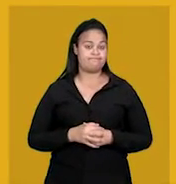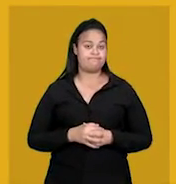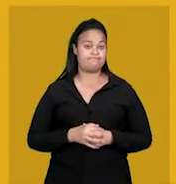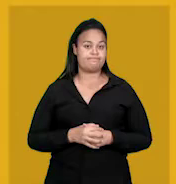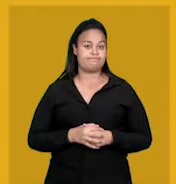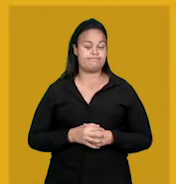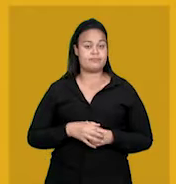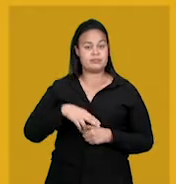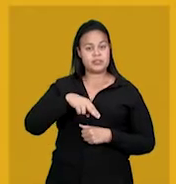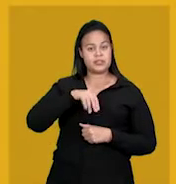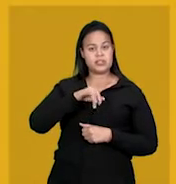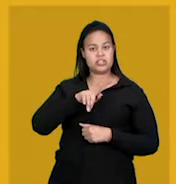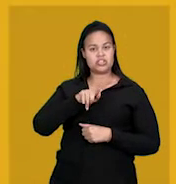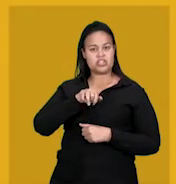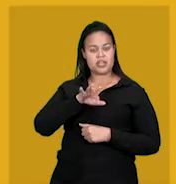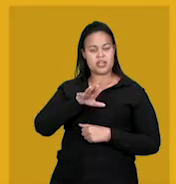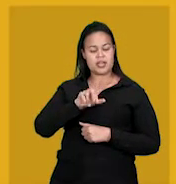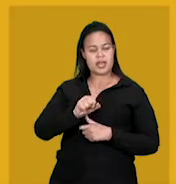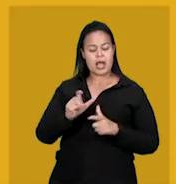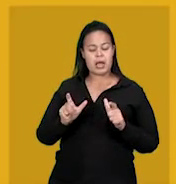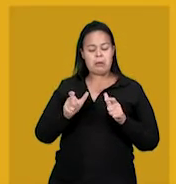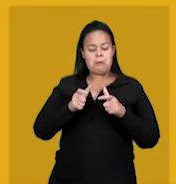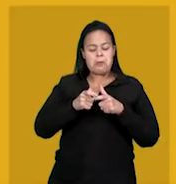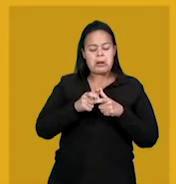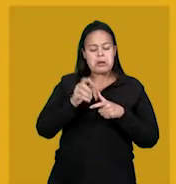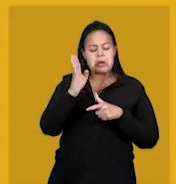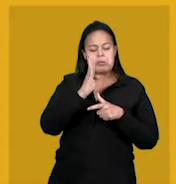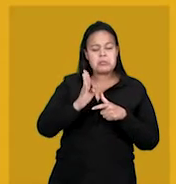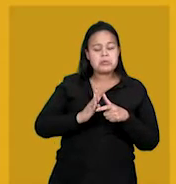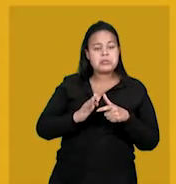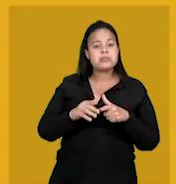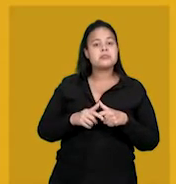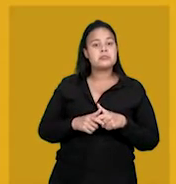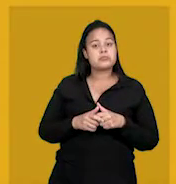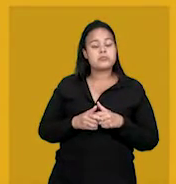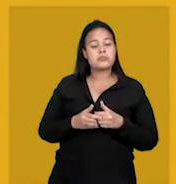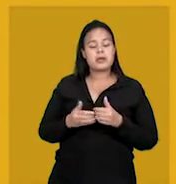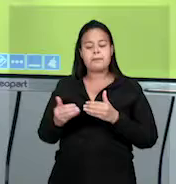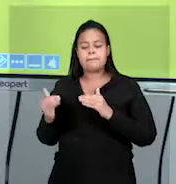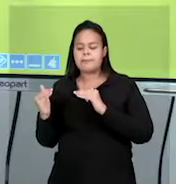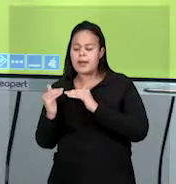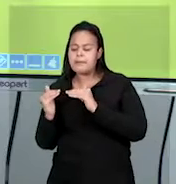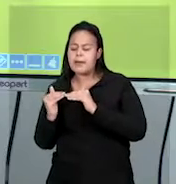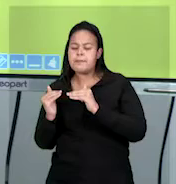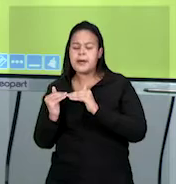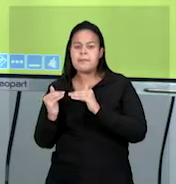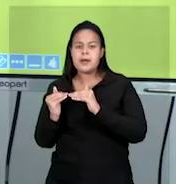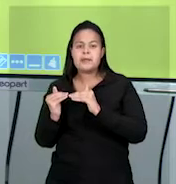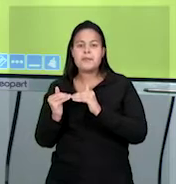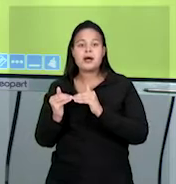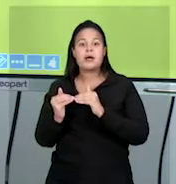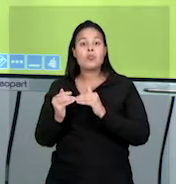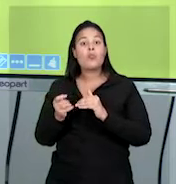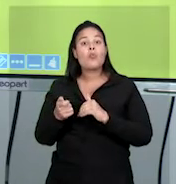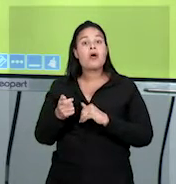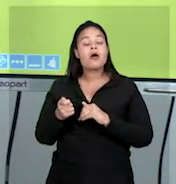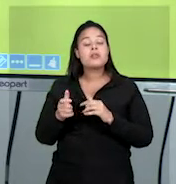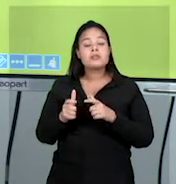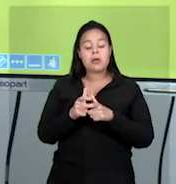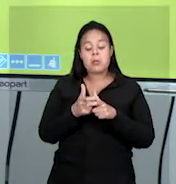A Nigéria, que é um país bem menor que o Brasil, mas tem a população equivalente à do Brasil, está praticamente do mesmo tamanho do Brasil.